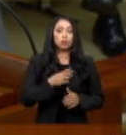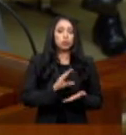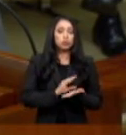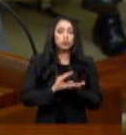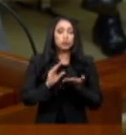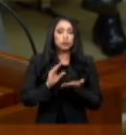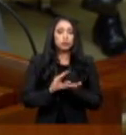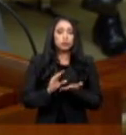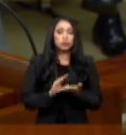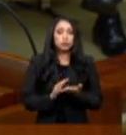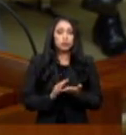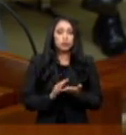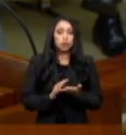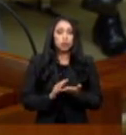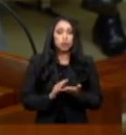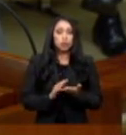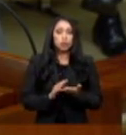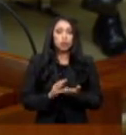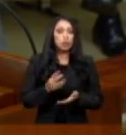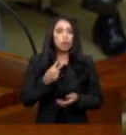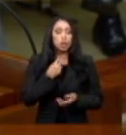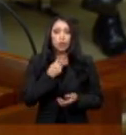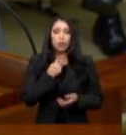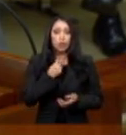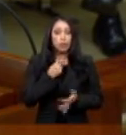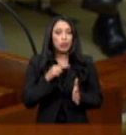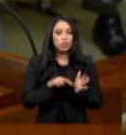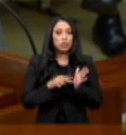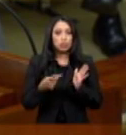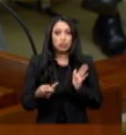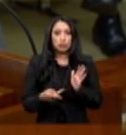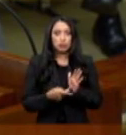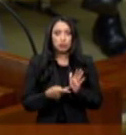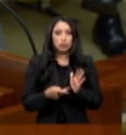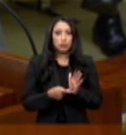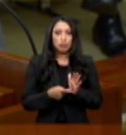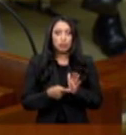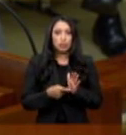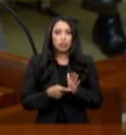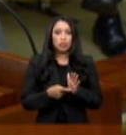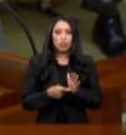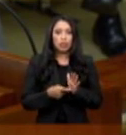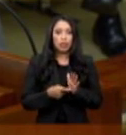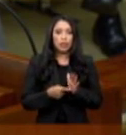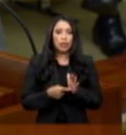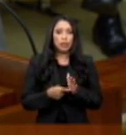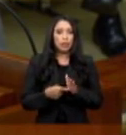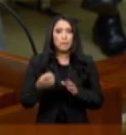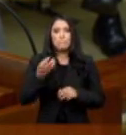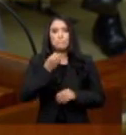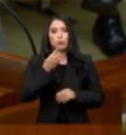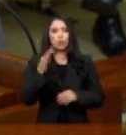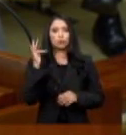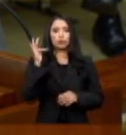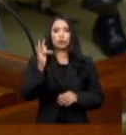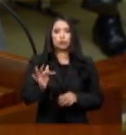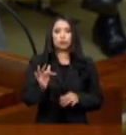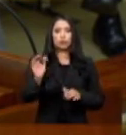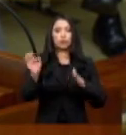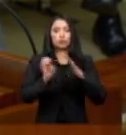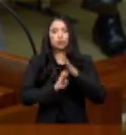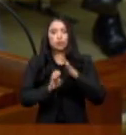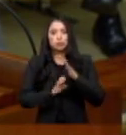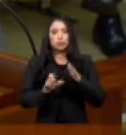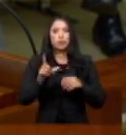investimento, ele não pode significar um privilégio futuro para a empresa que está aplicando os